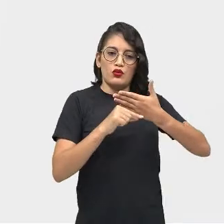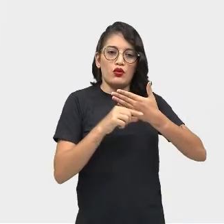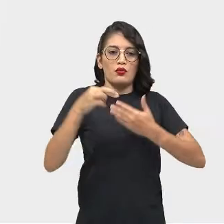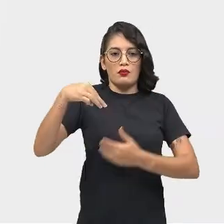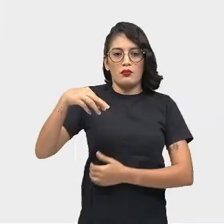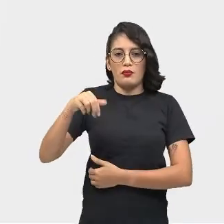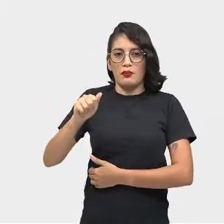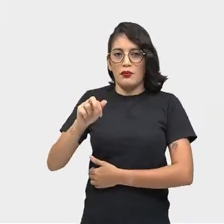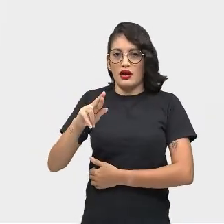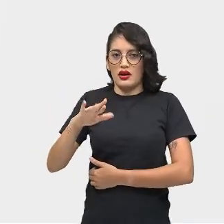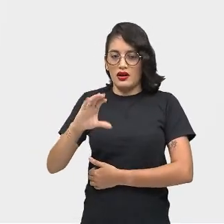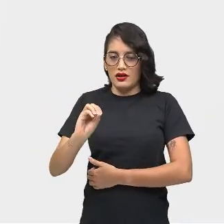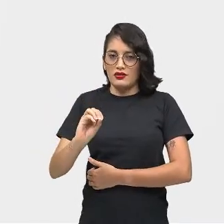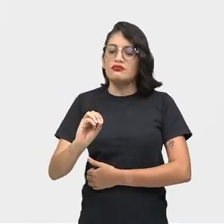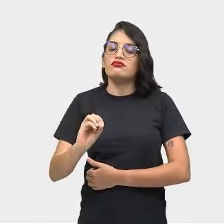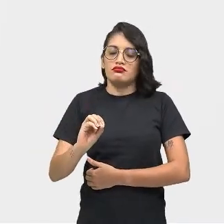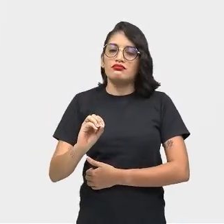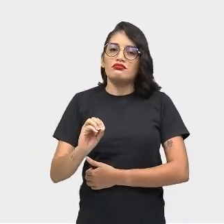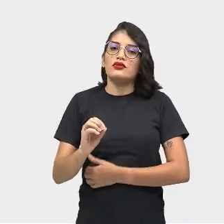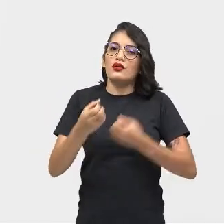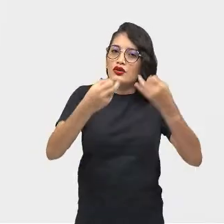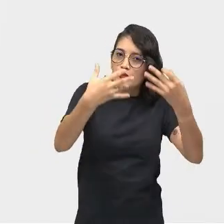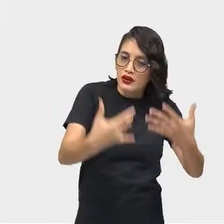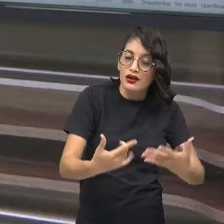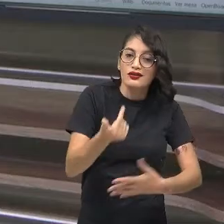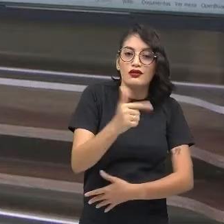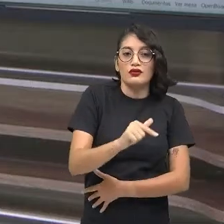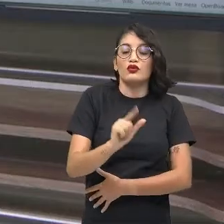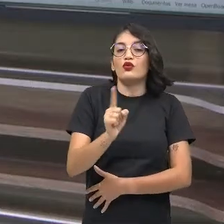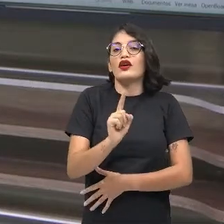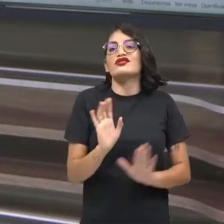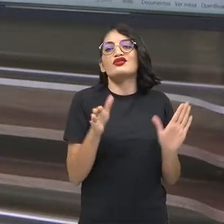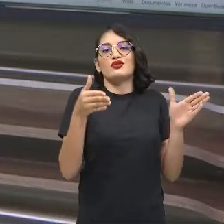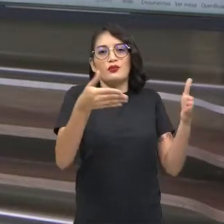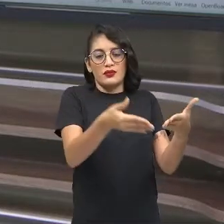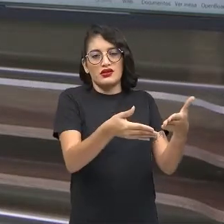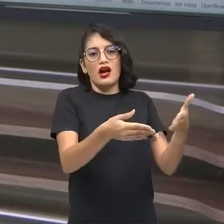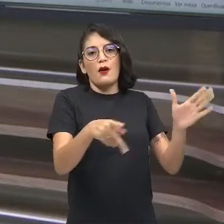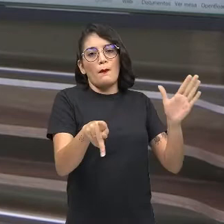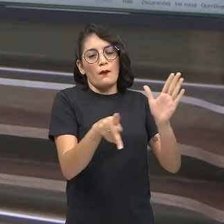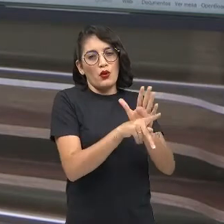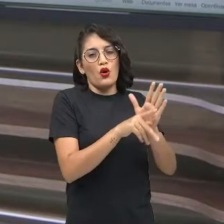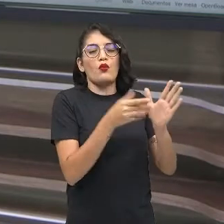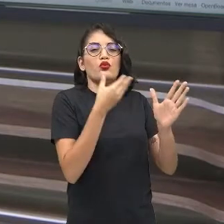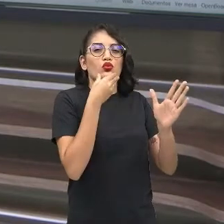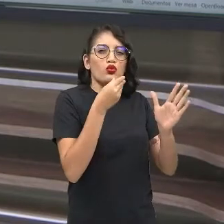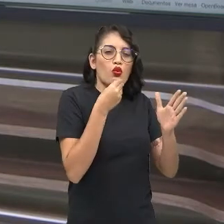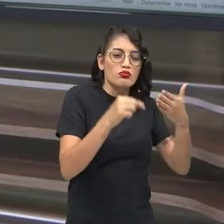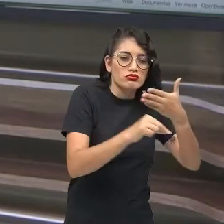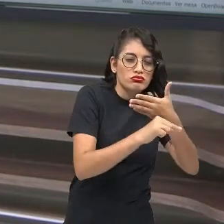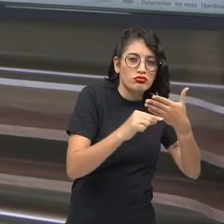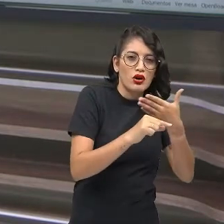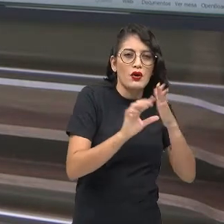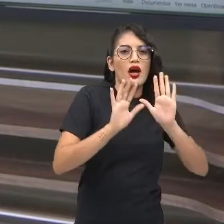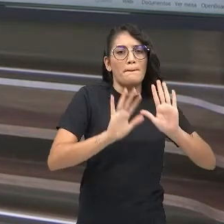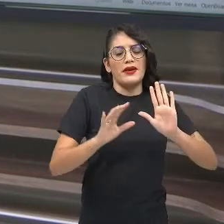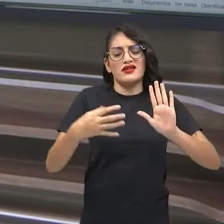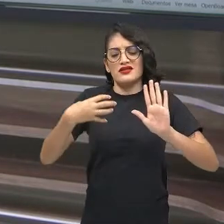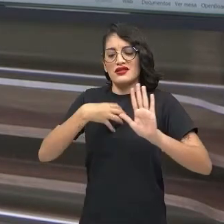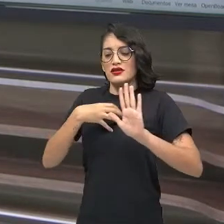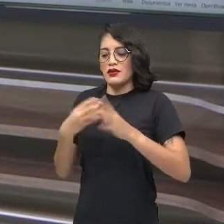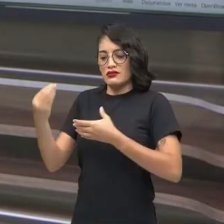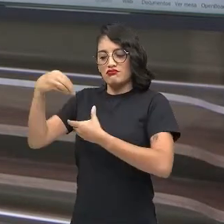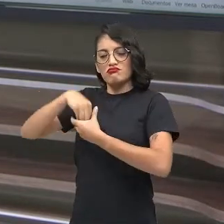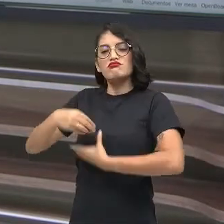e só para reforçarmos um pouco mais, nós não falaríamos no poeta, no autor, e sim num sentimento presente